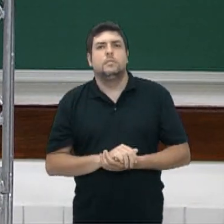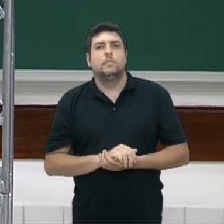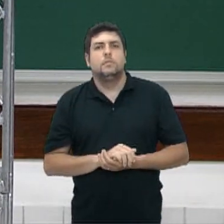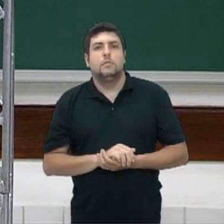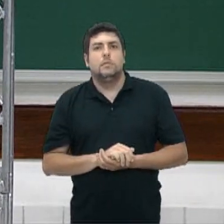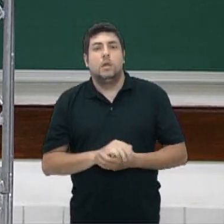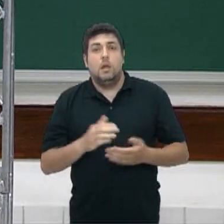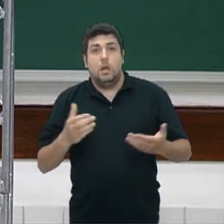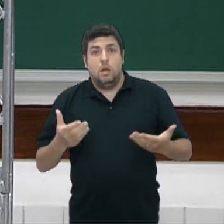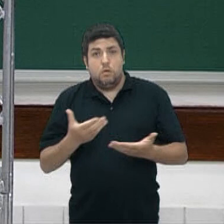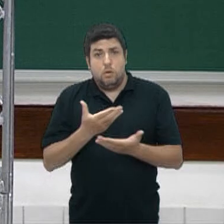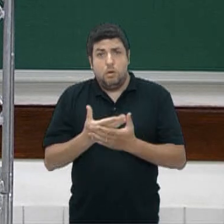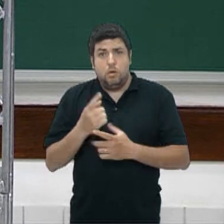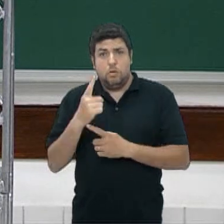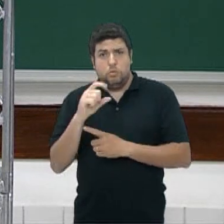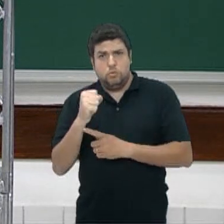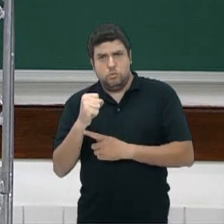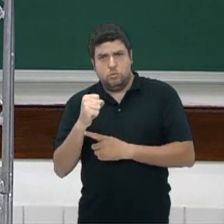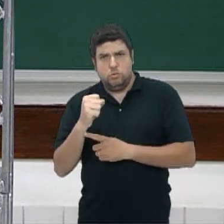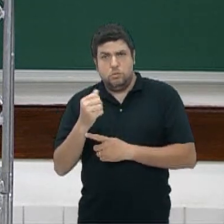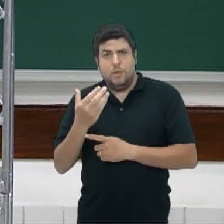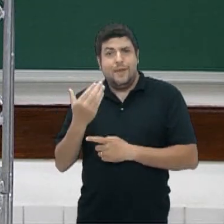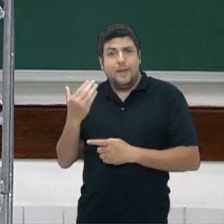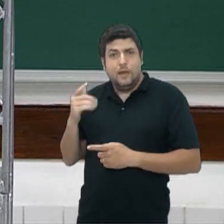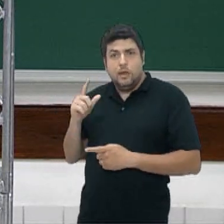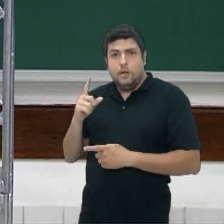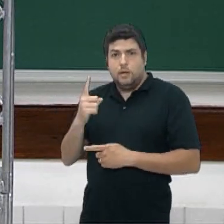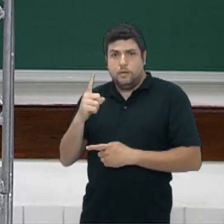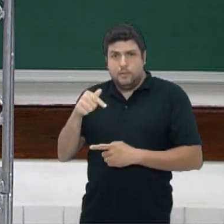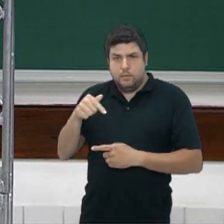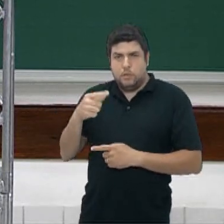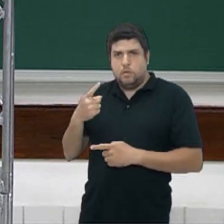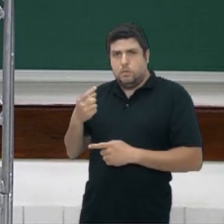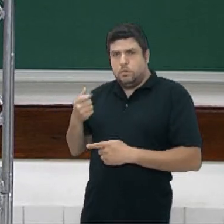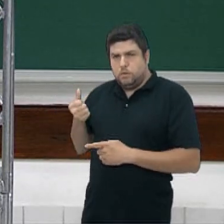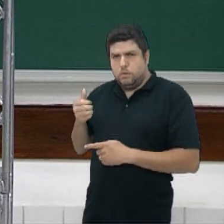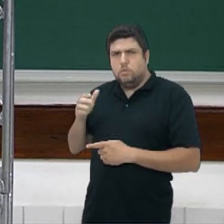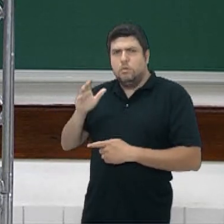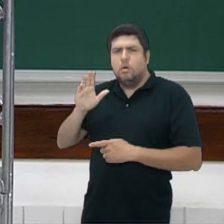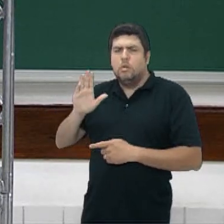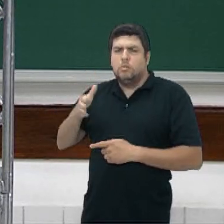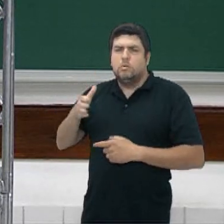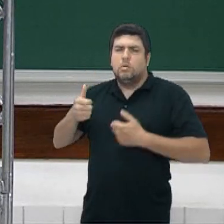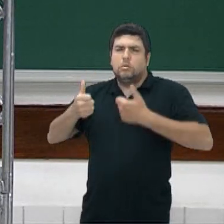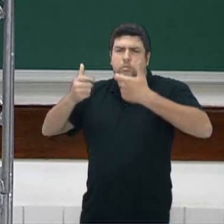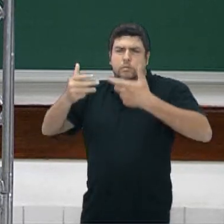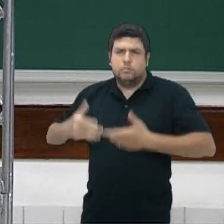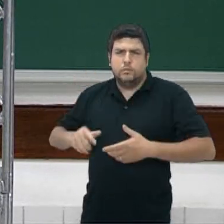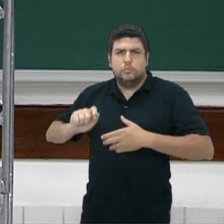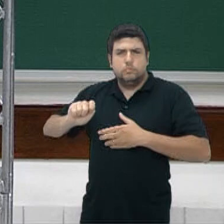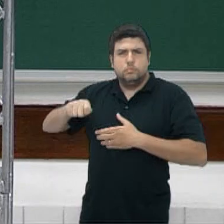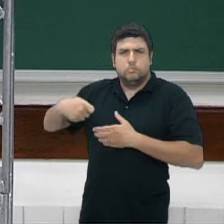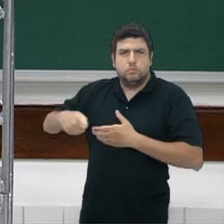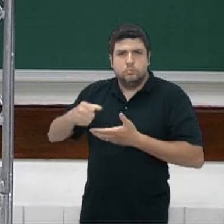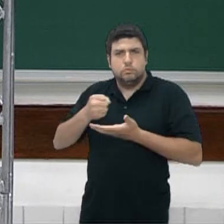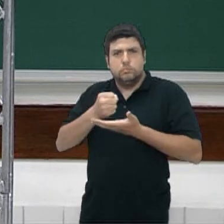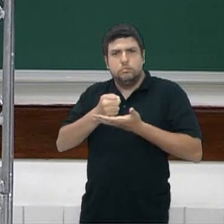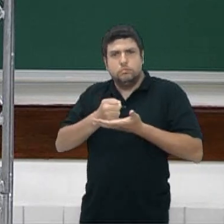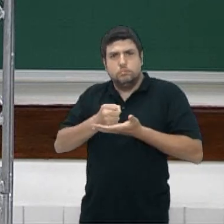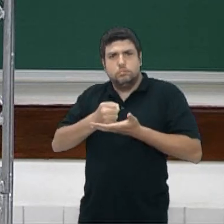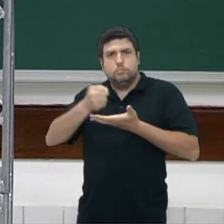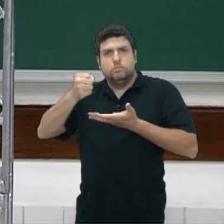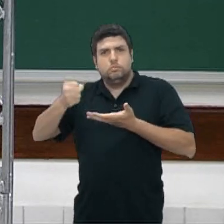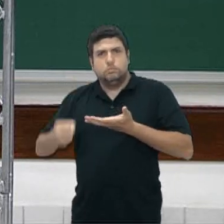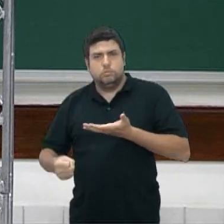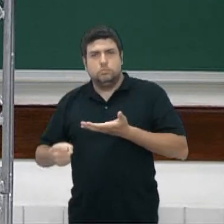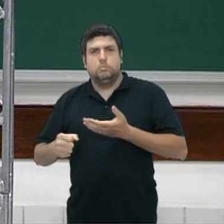inércia, já falamos sobre um pouquinho as leis de Newton e aqui nós vamos retomar um pouquinho esse conceito, certo? Mas só que hoje nessa aula nós vamos